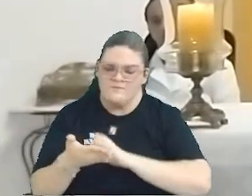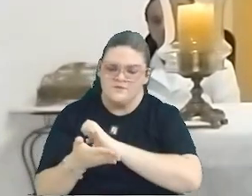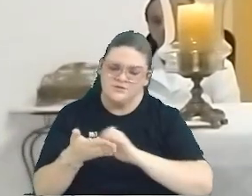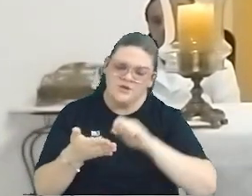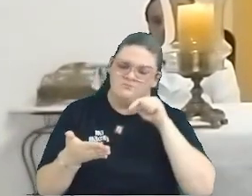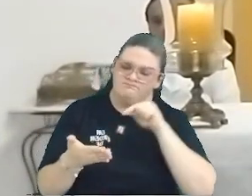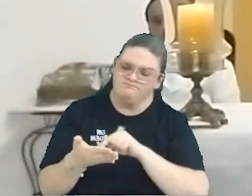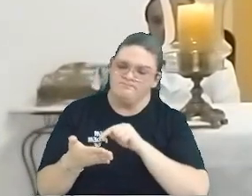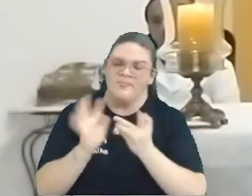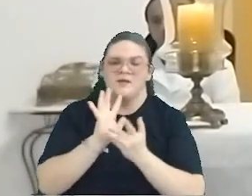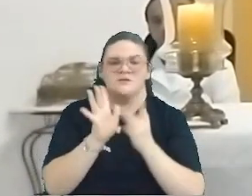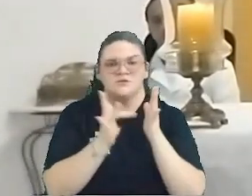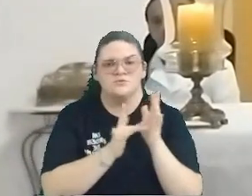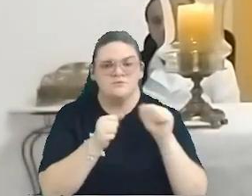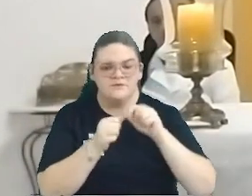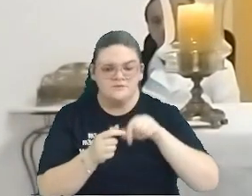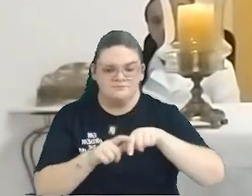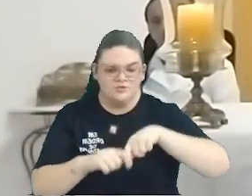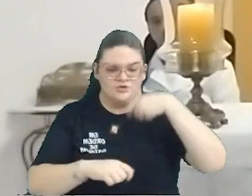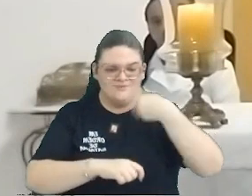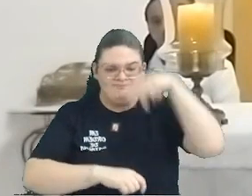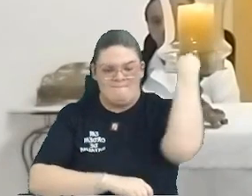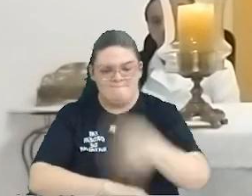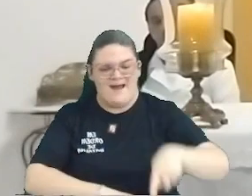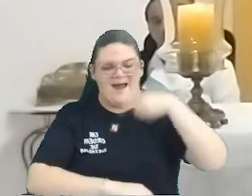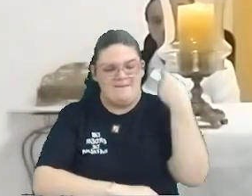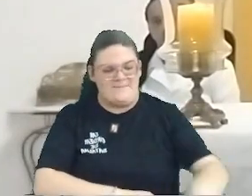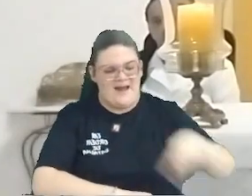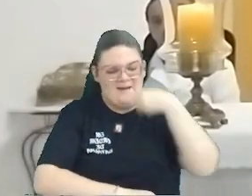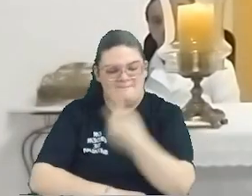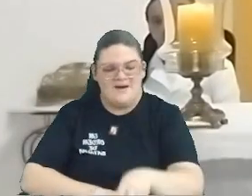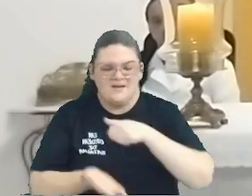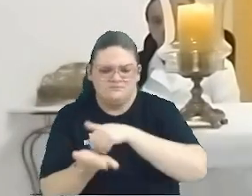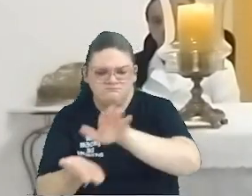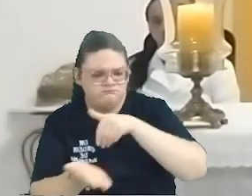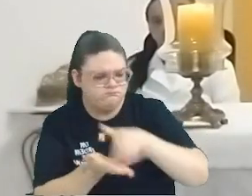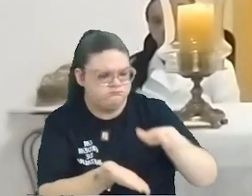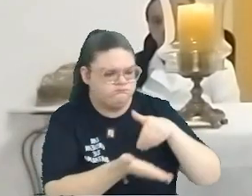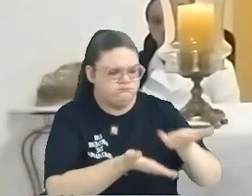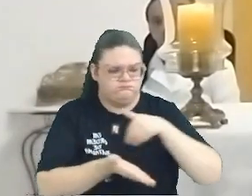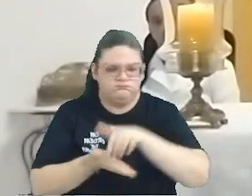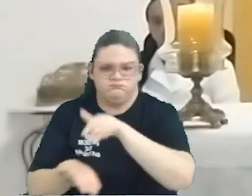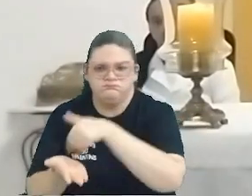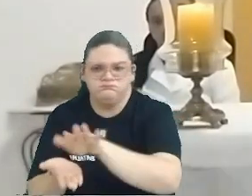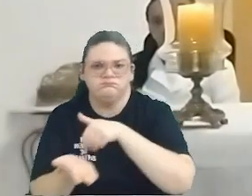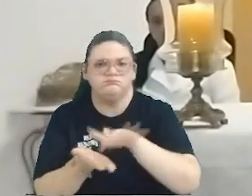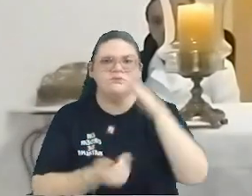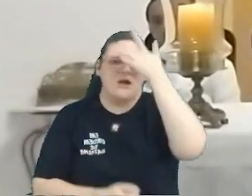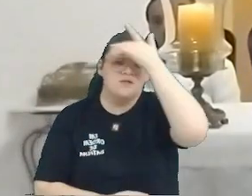Jesus fez então um chicote de cordas e expulsou todos do